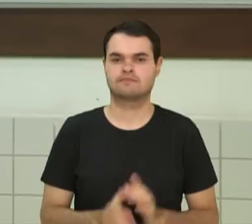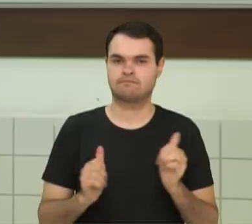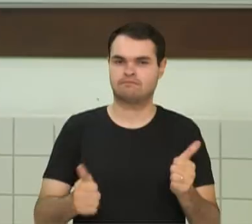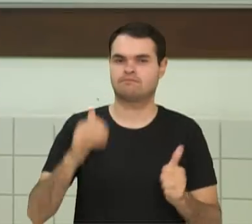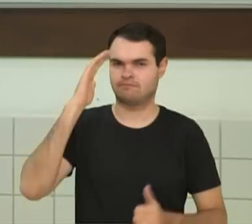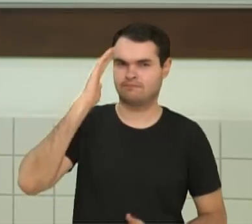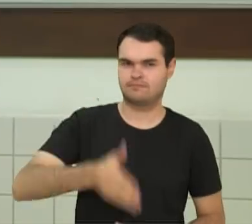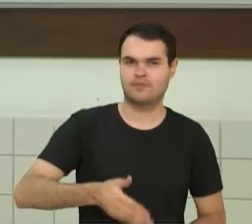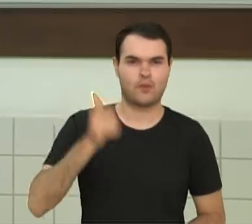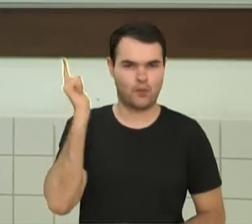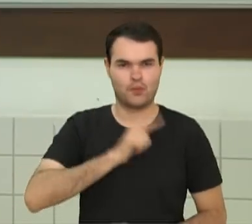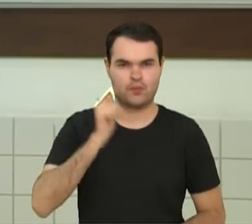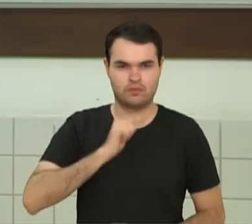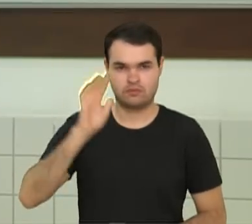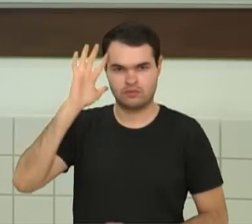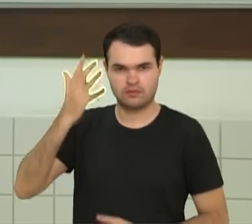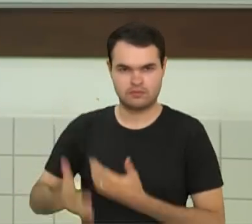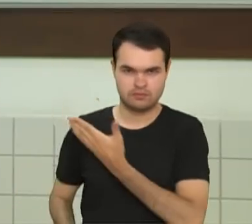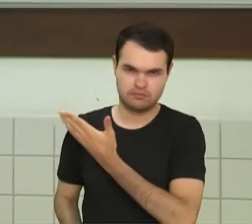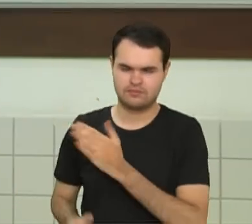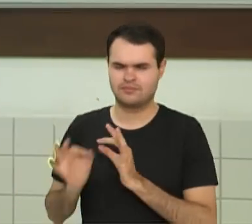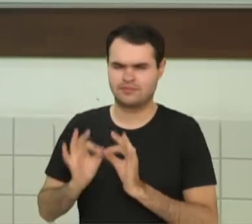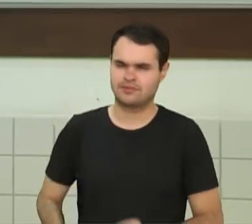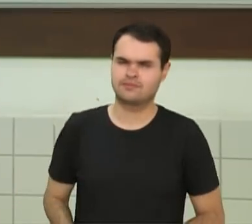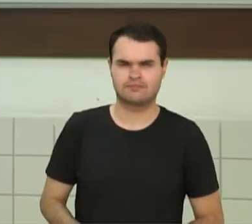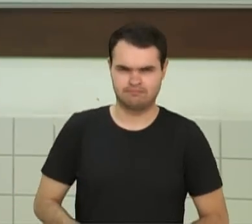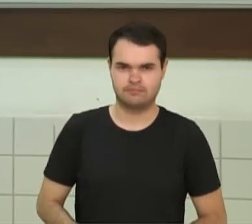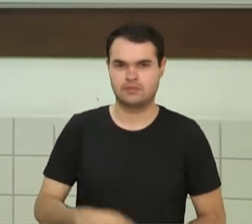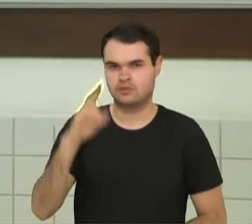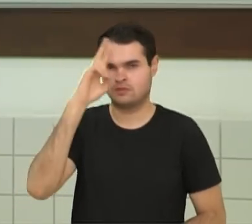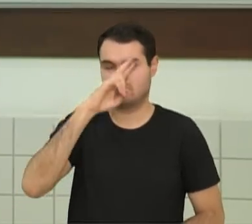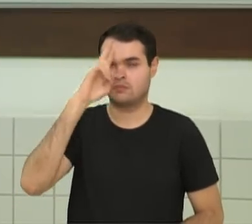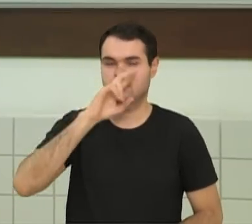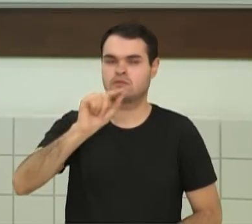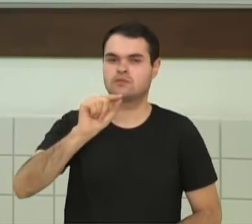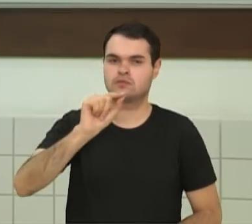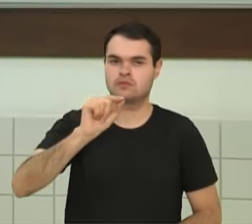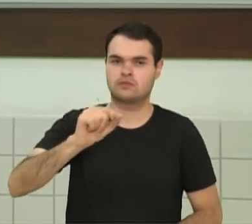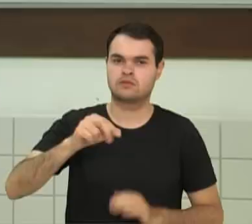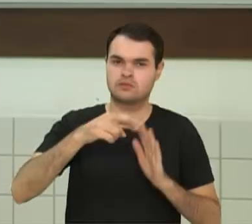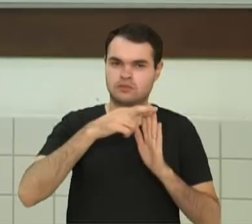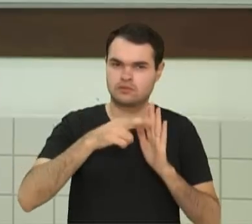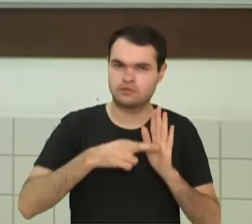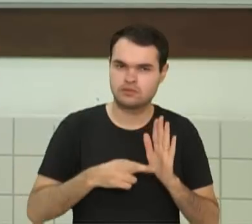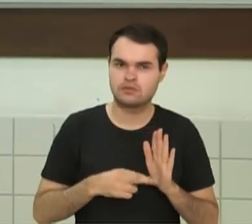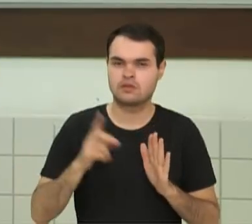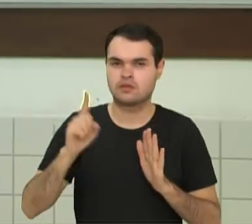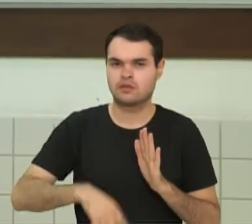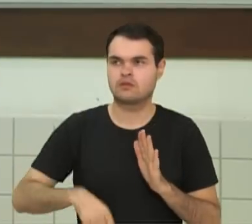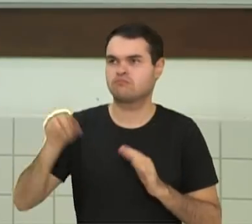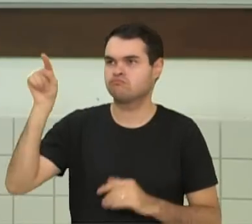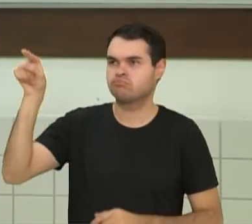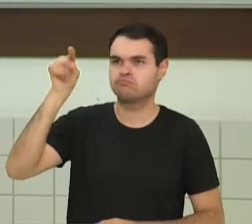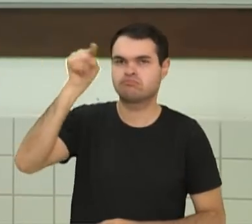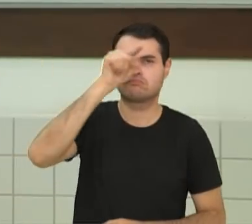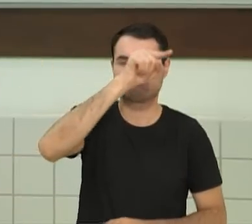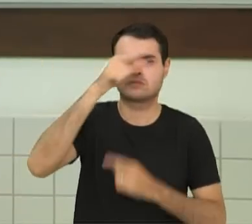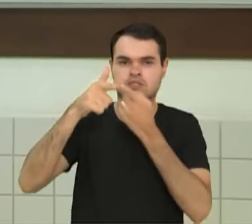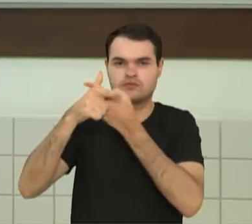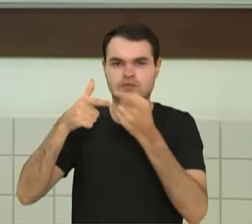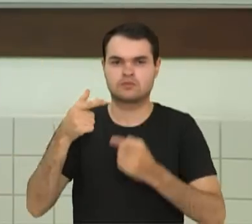E aí, galera, conseguiram resolver? Muito simples, né? Lembrando, então, nos dispositivos que a gente vai dividir por 4 e das